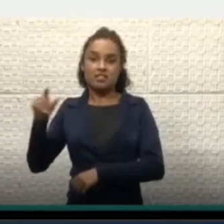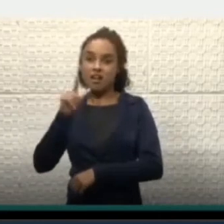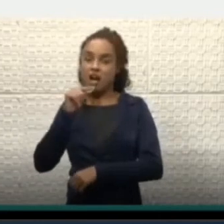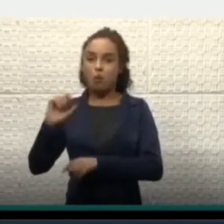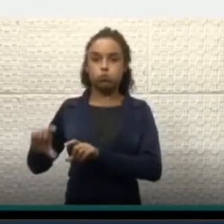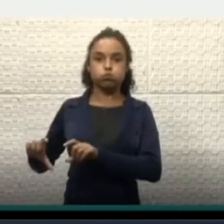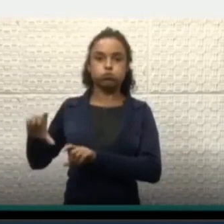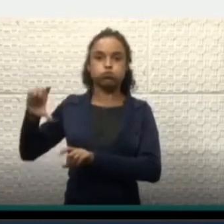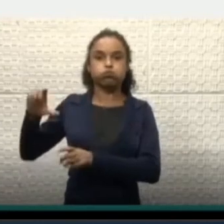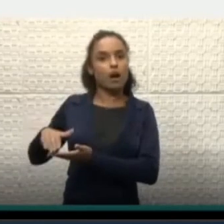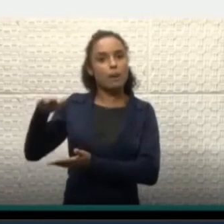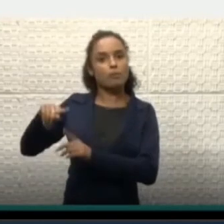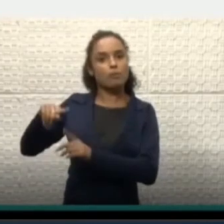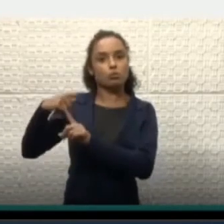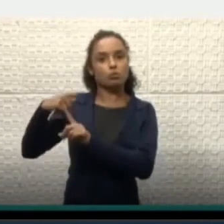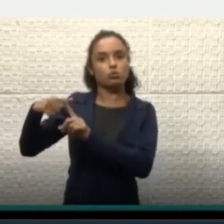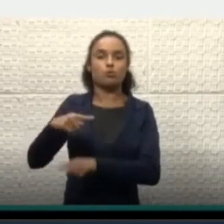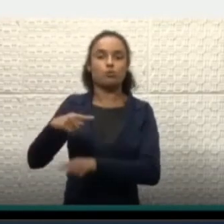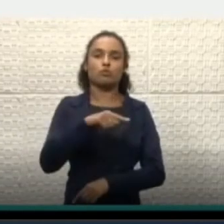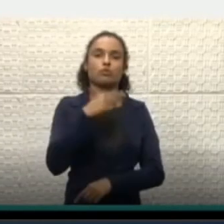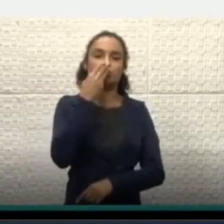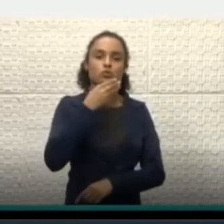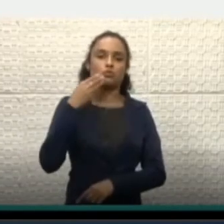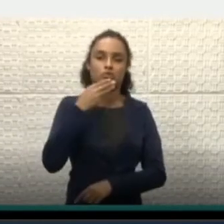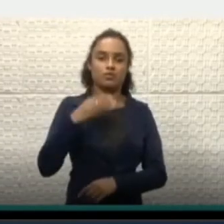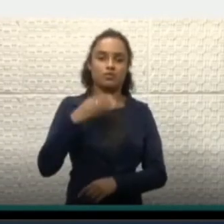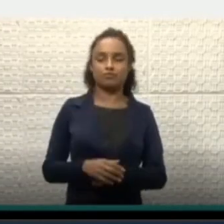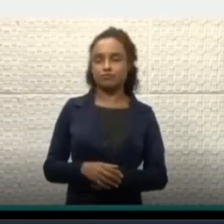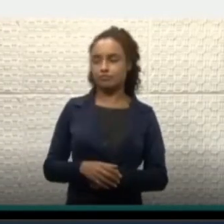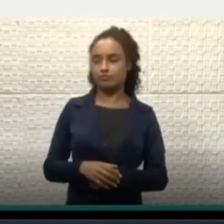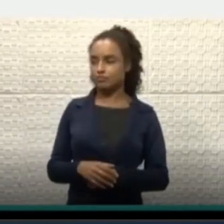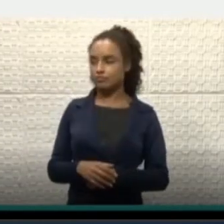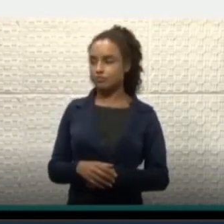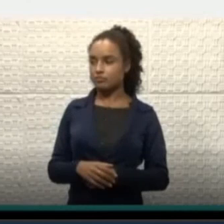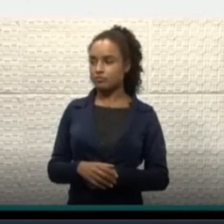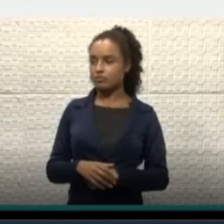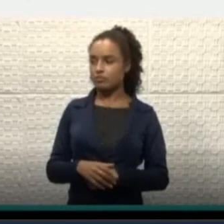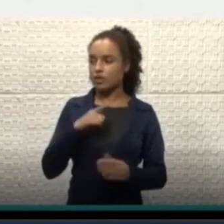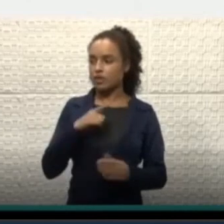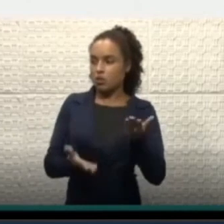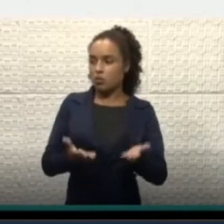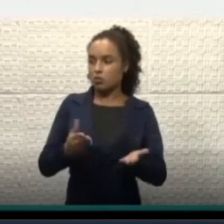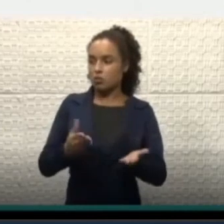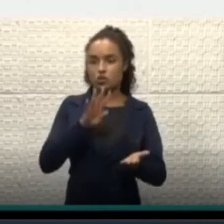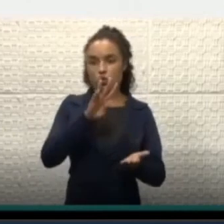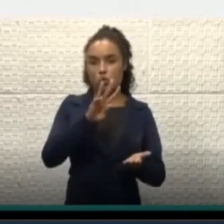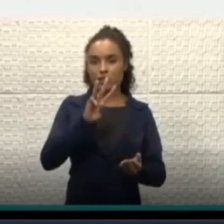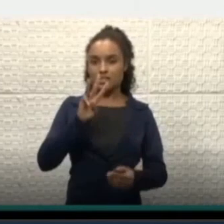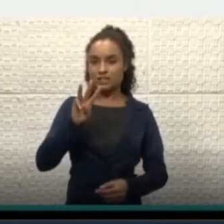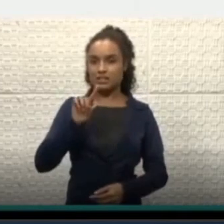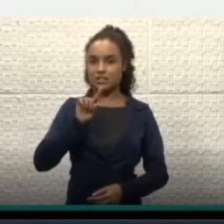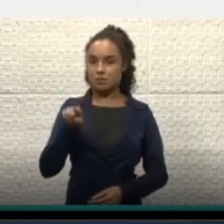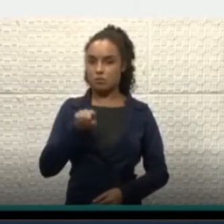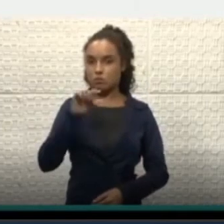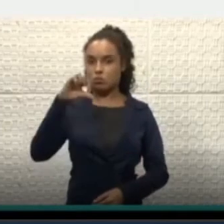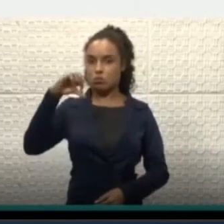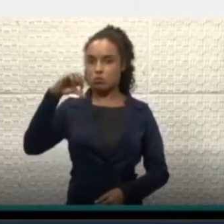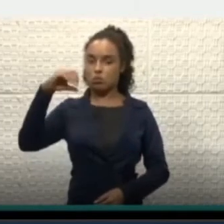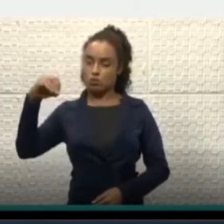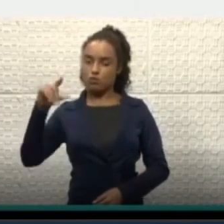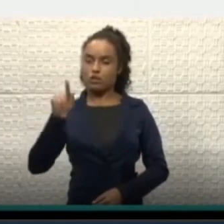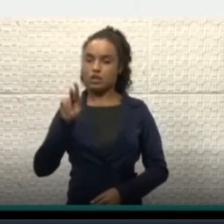Eu tenho 43 gramas, 0,9. 43,9 gramas de amido de